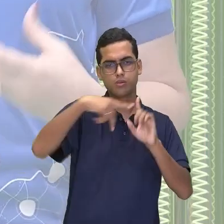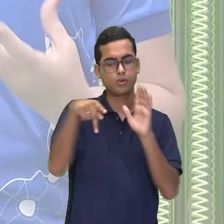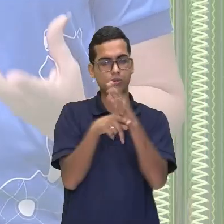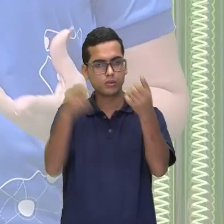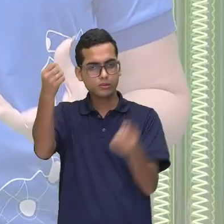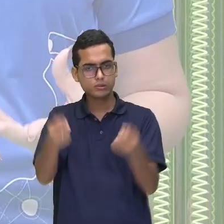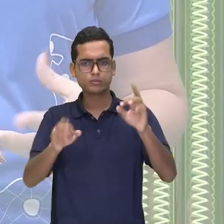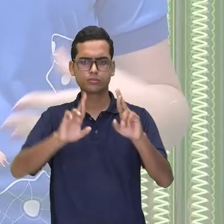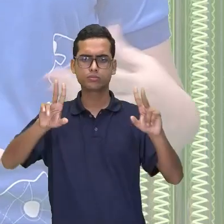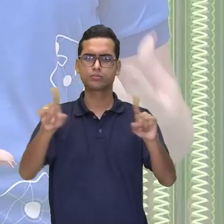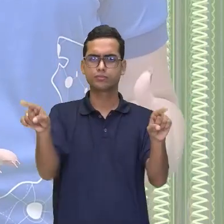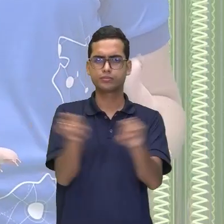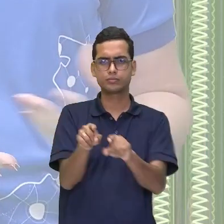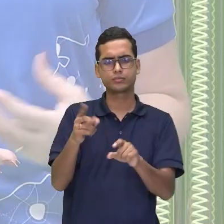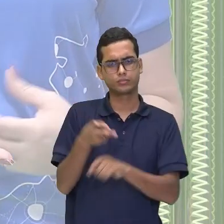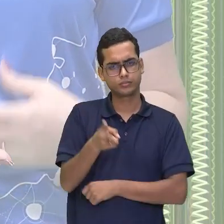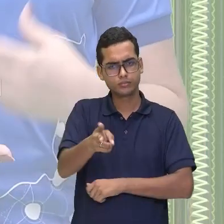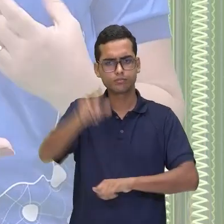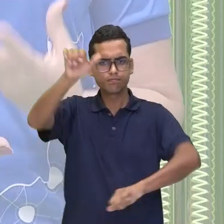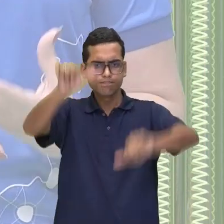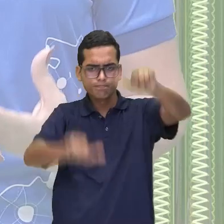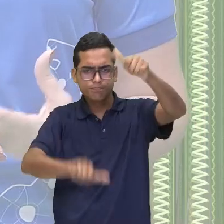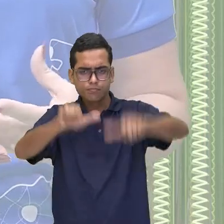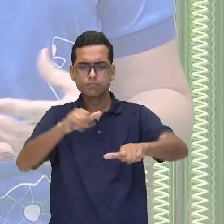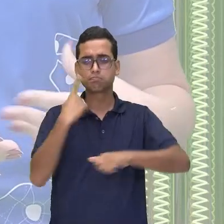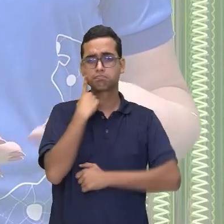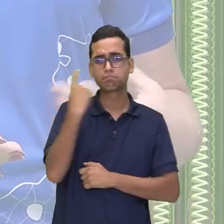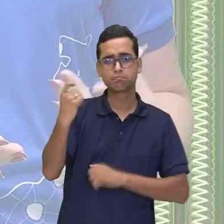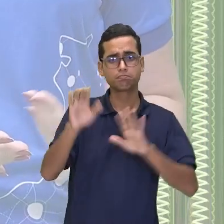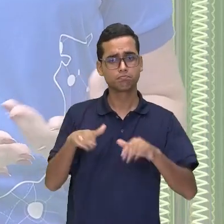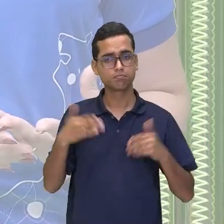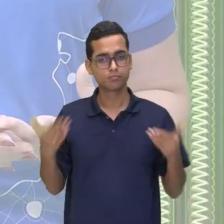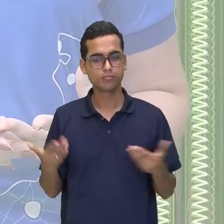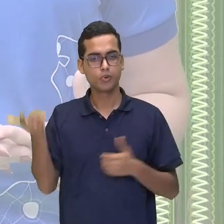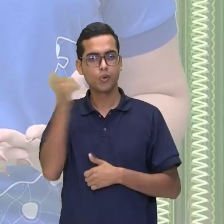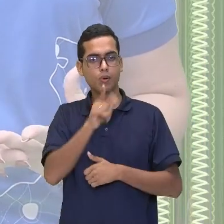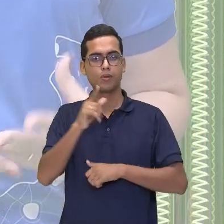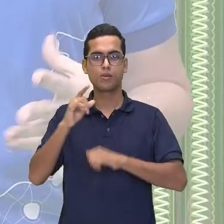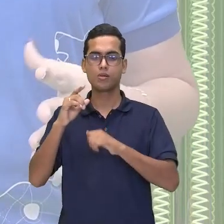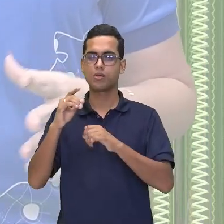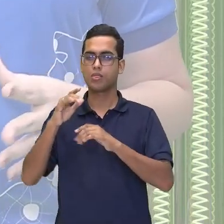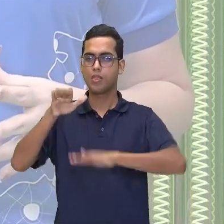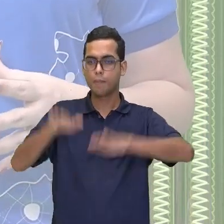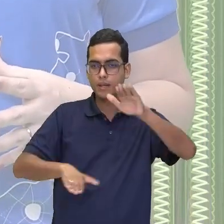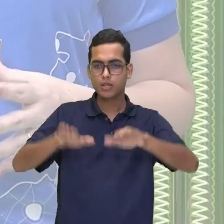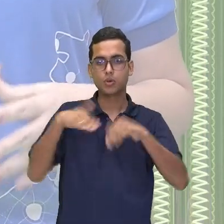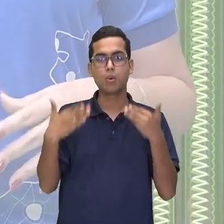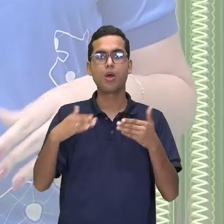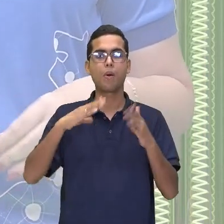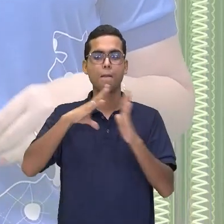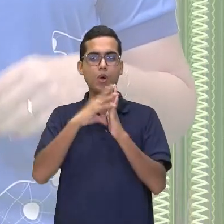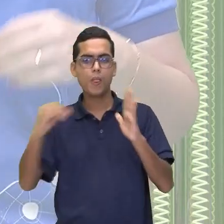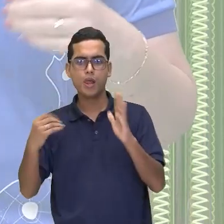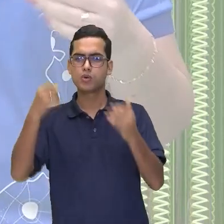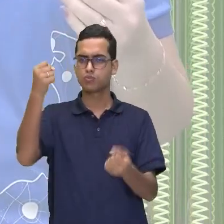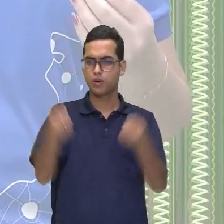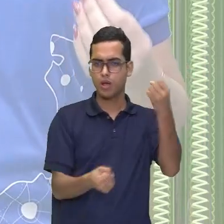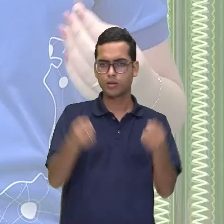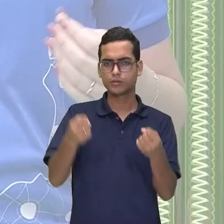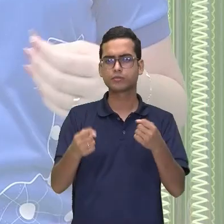né, o consumidor olhar, analisar o que seria mais interessante para cada um, né? Então, a gente aprendeu aí bastante